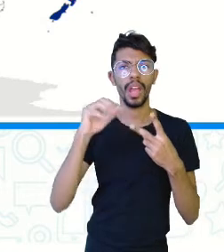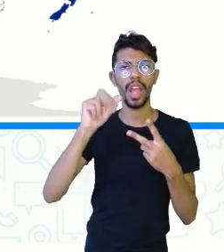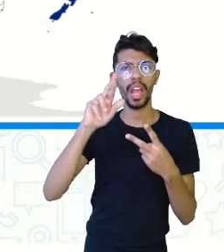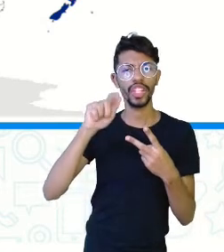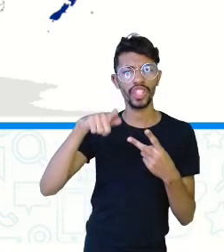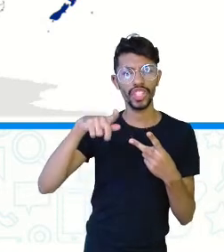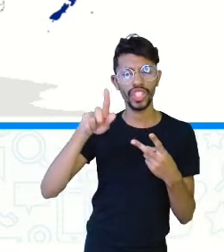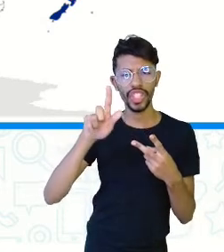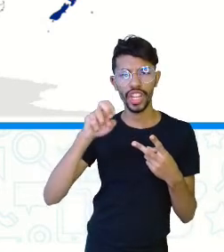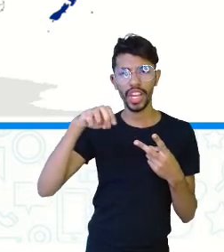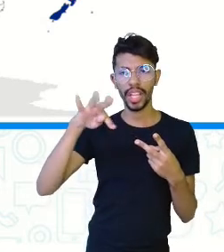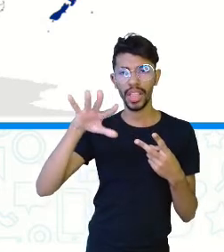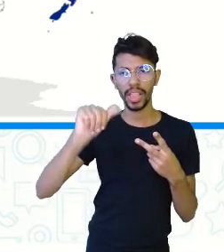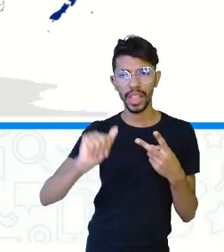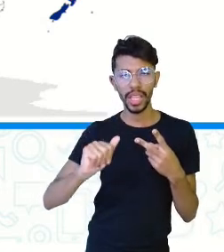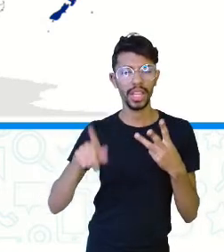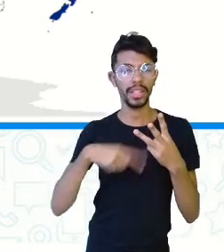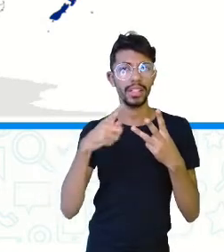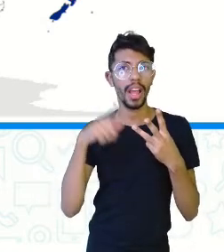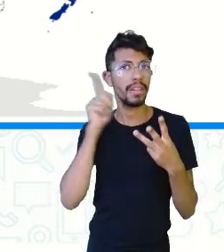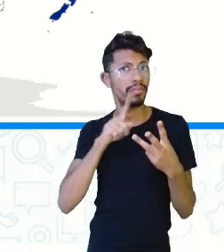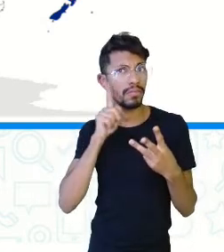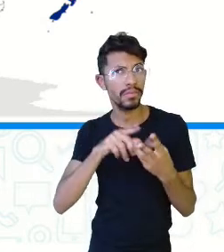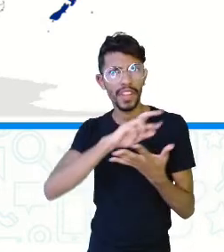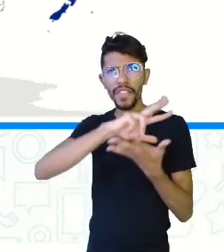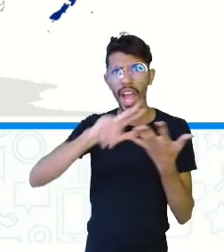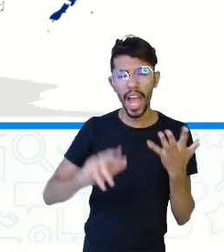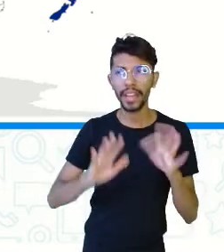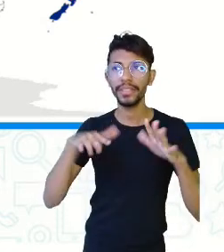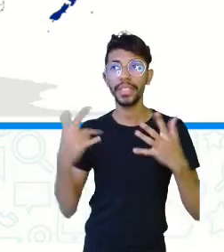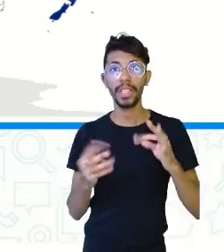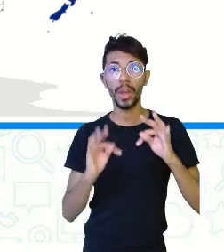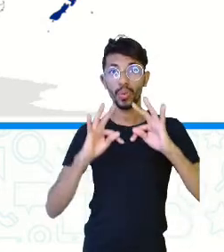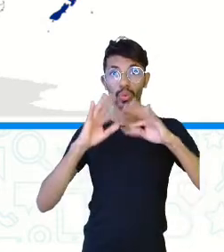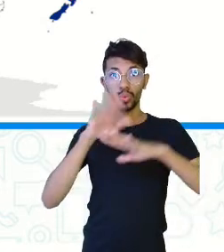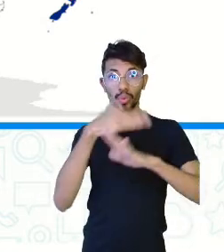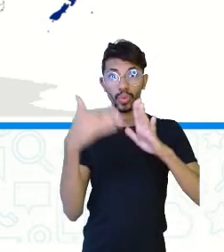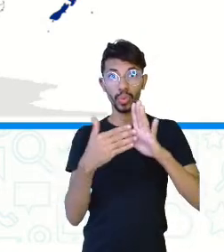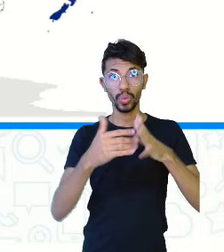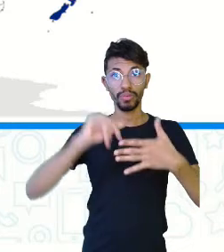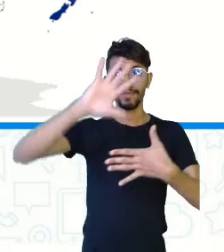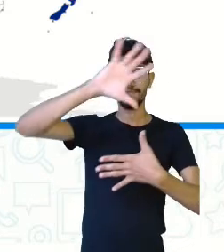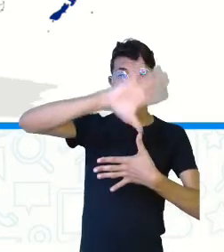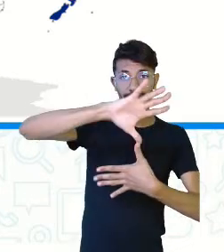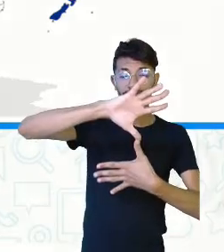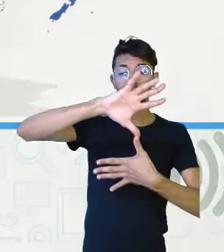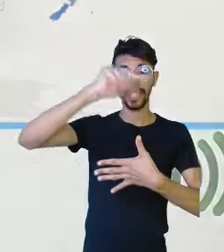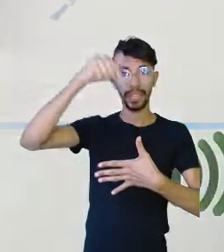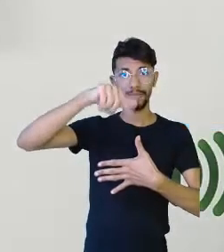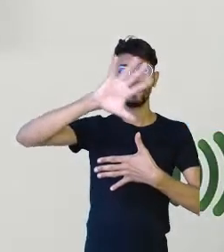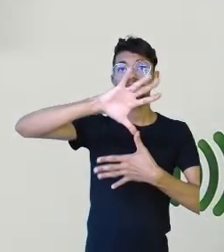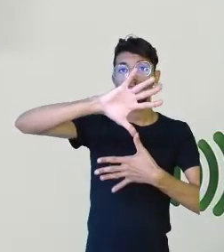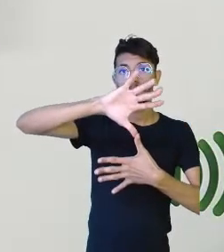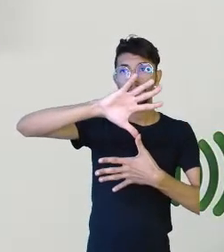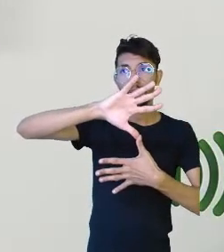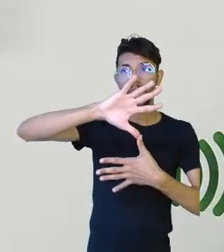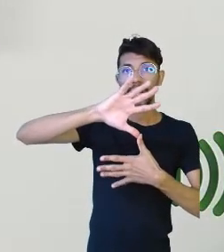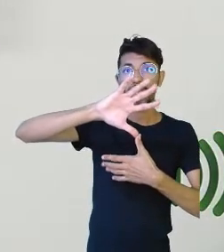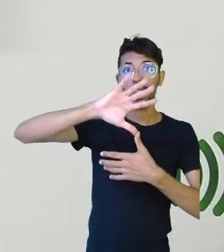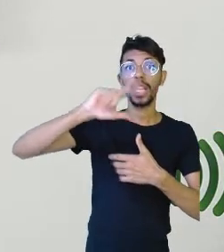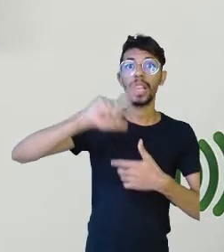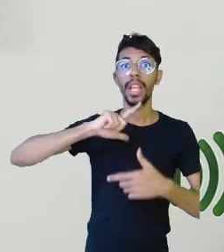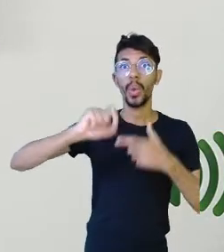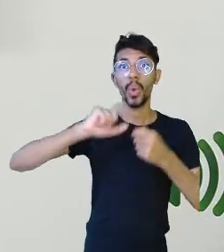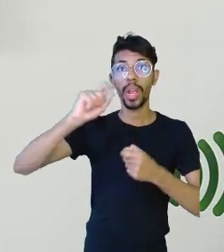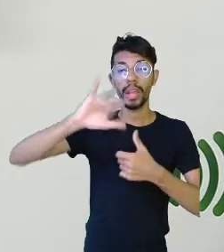os Estados Unidos. Então, tudo isso aí é o continente americano, que é dividido em América do